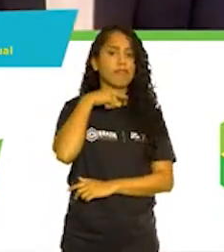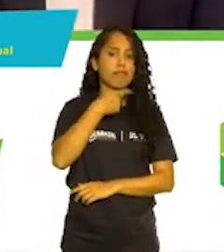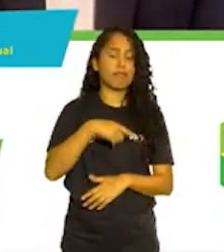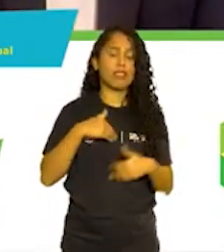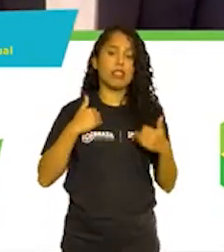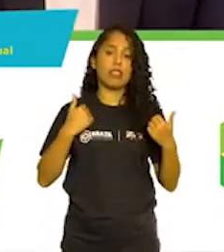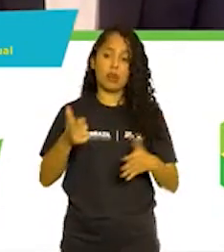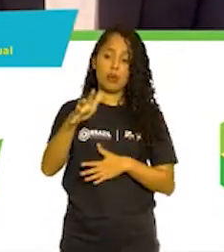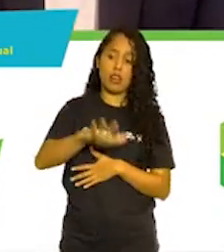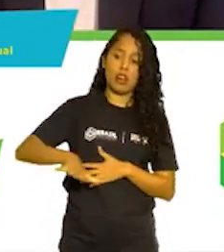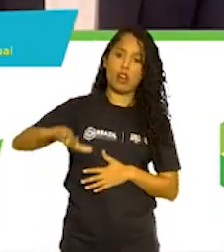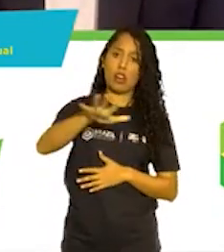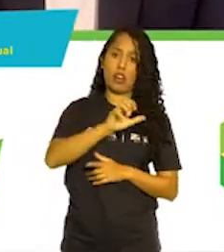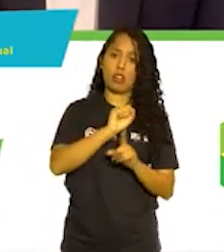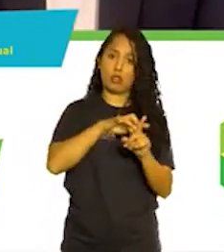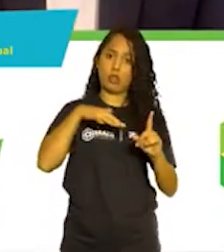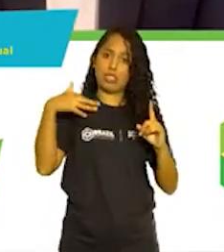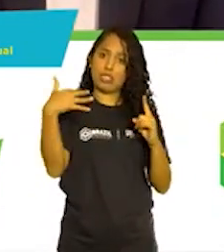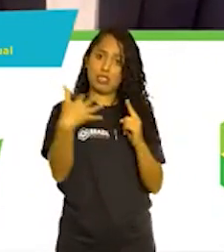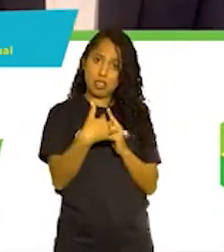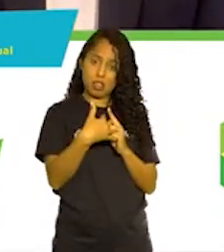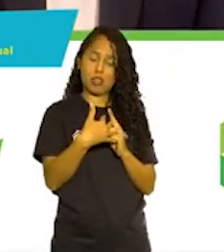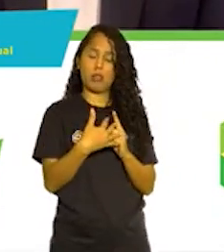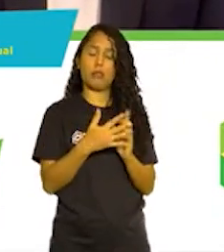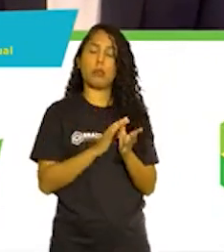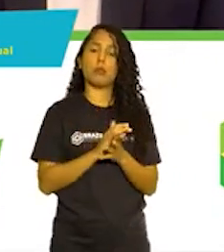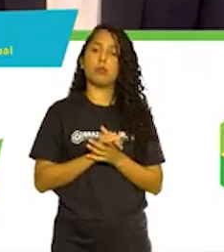social, as metas sociais são